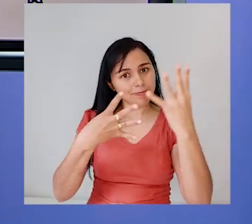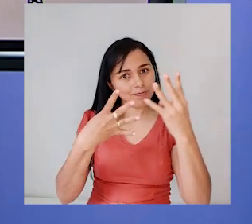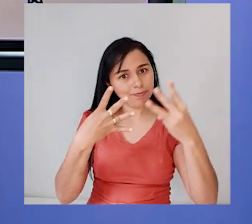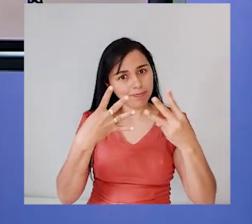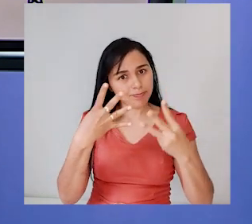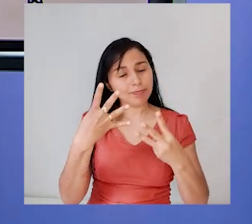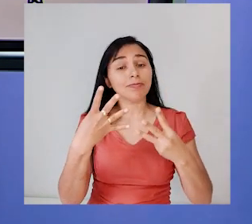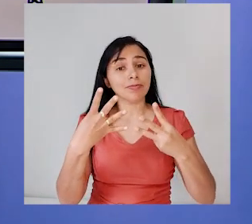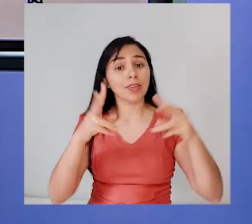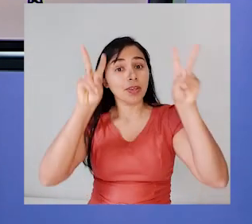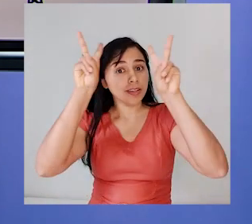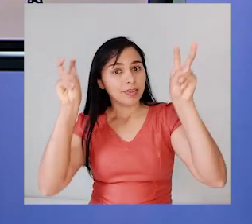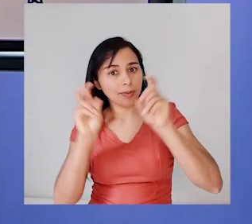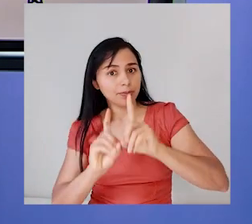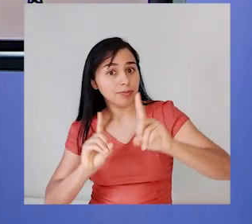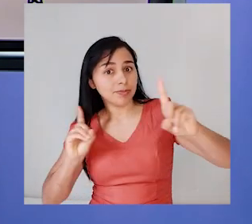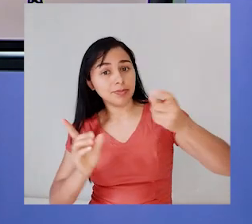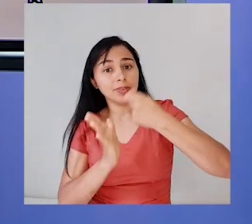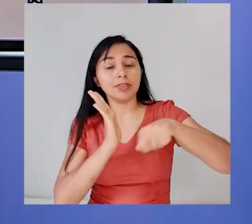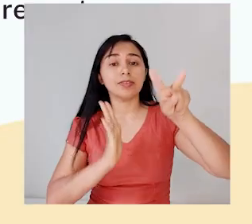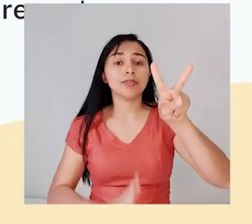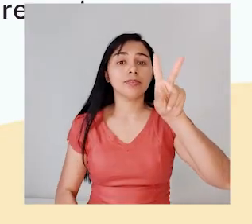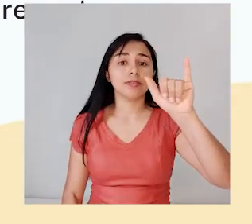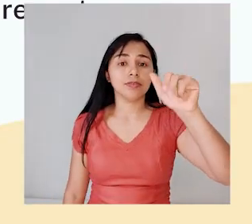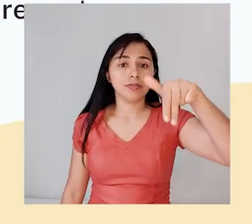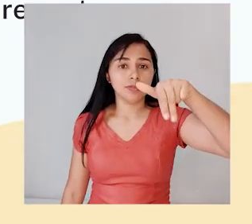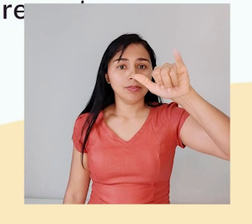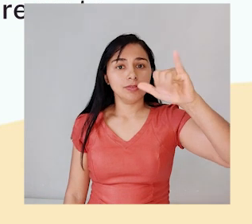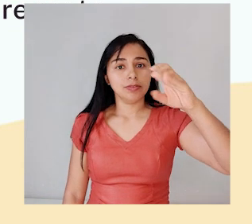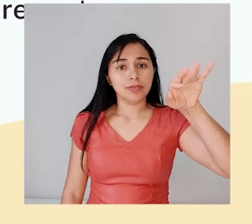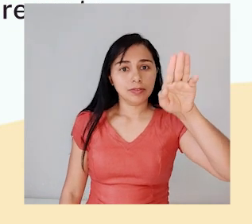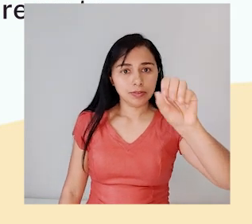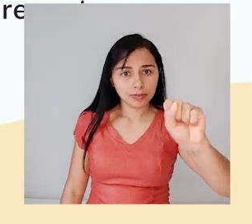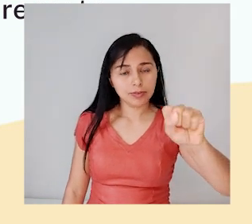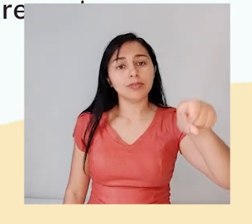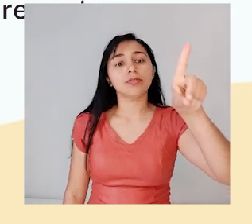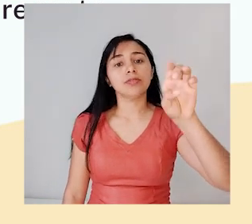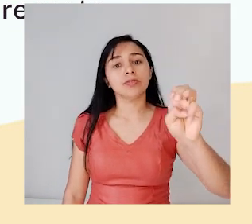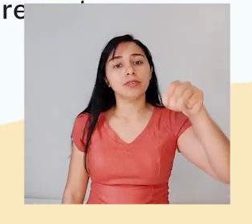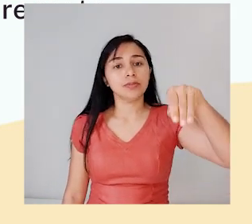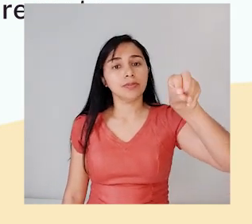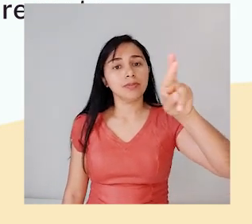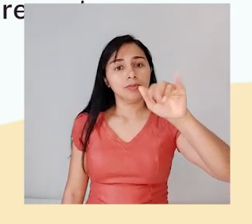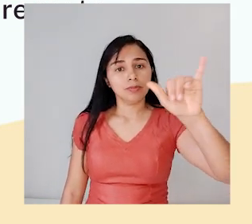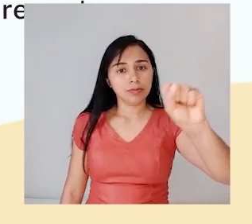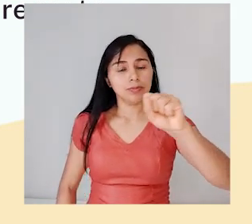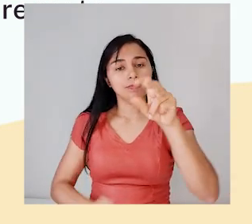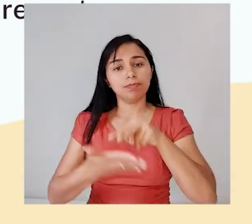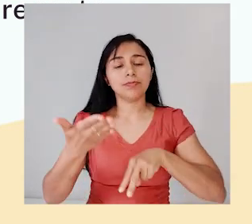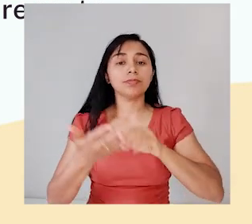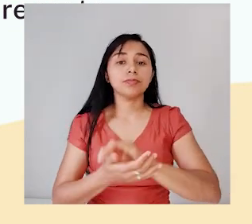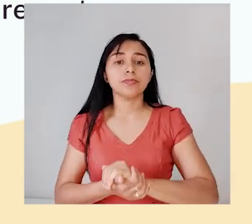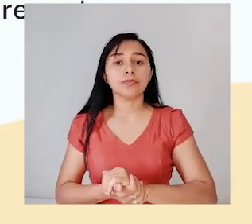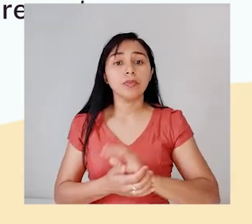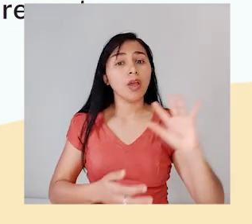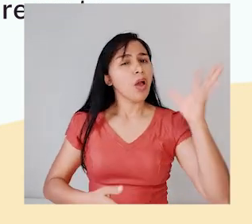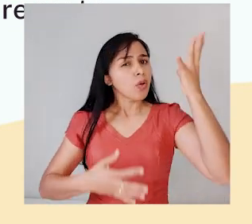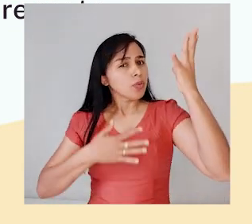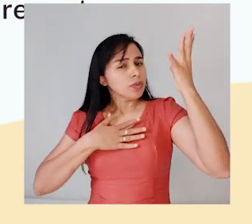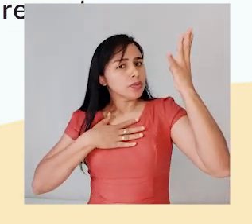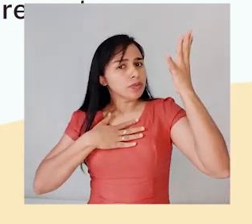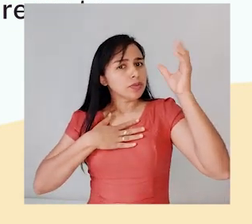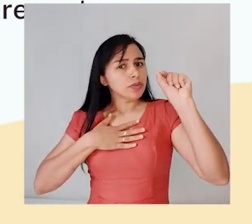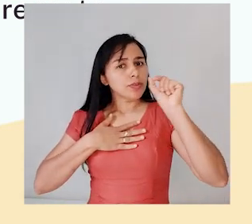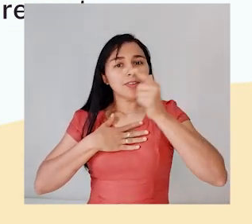de Moraes, e responda as questões a seguir. Vamos à leitura do poema. De repente, do riso fez-se o